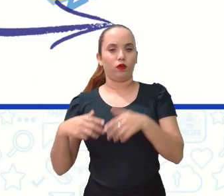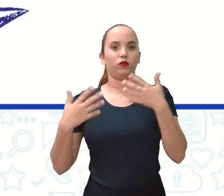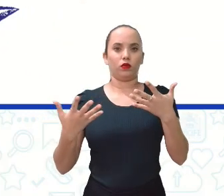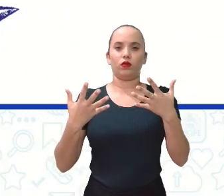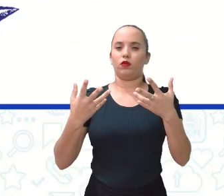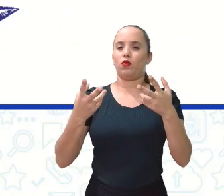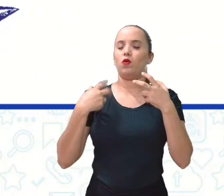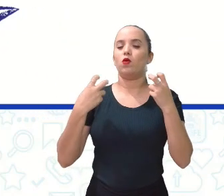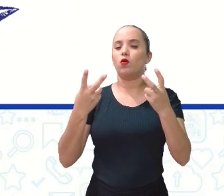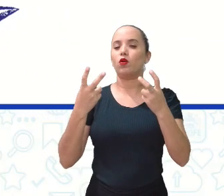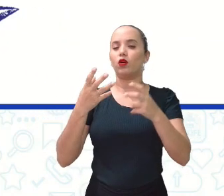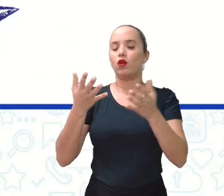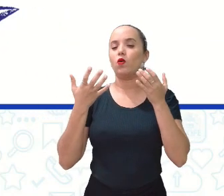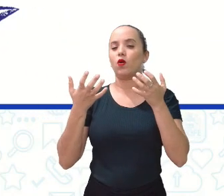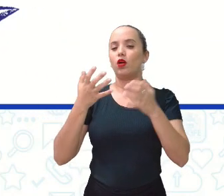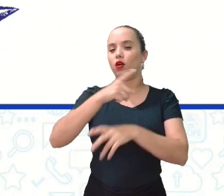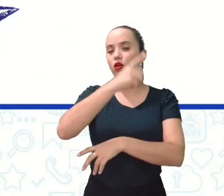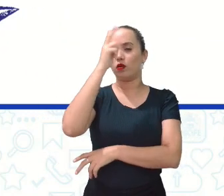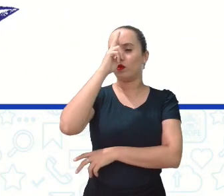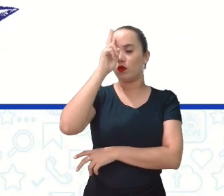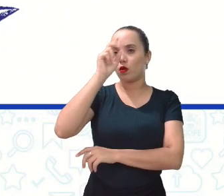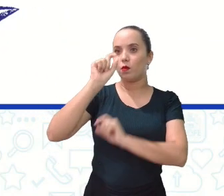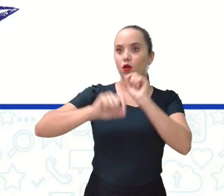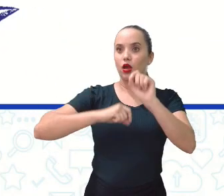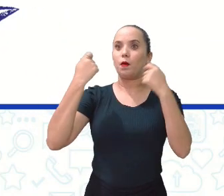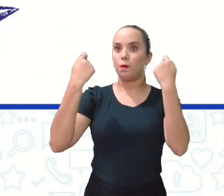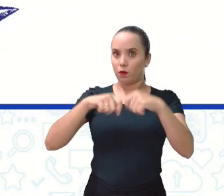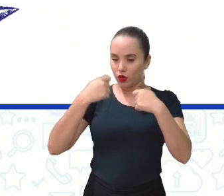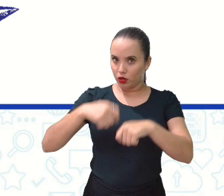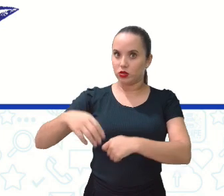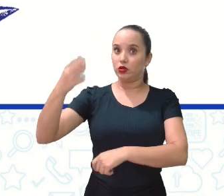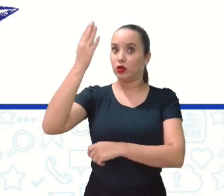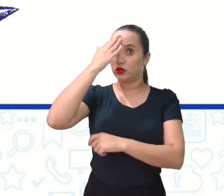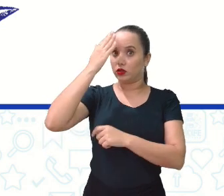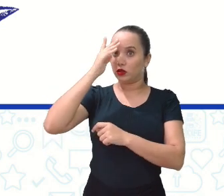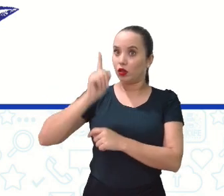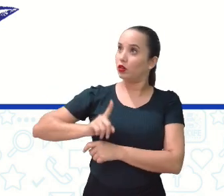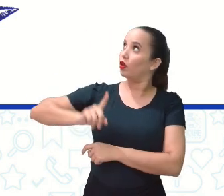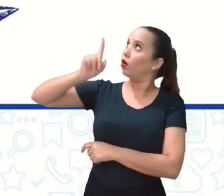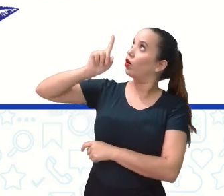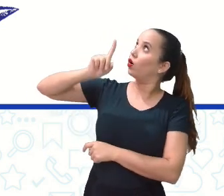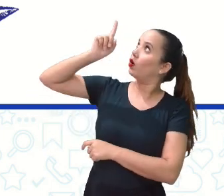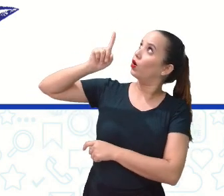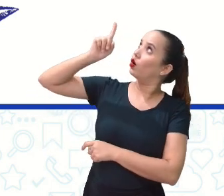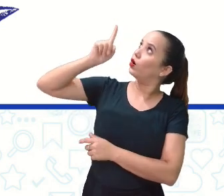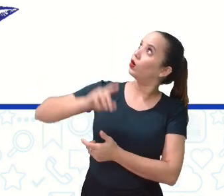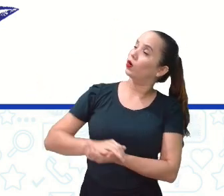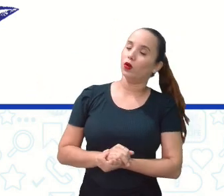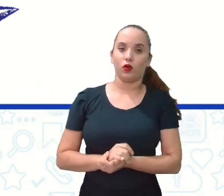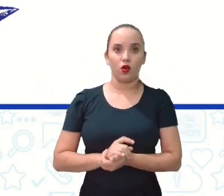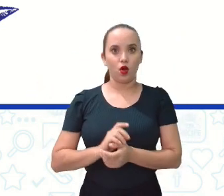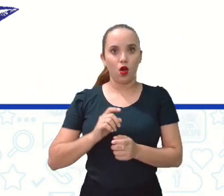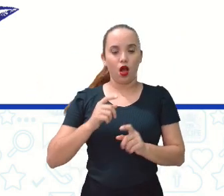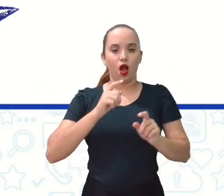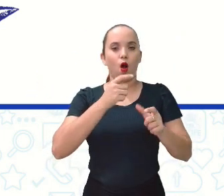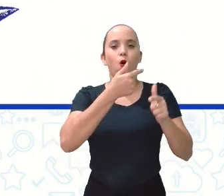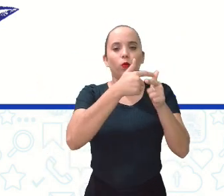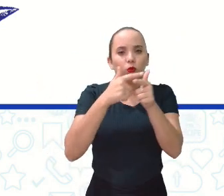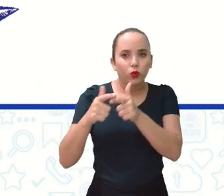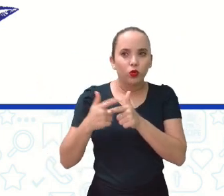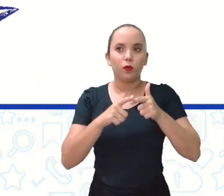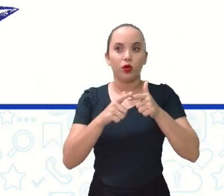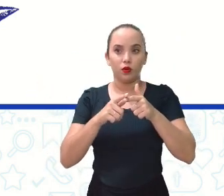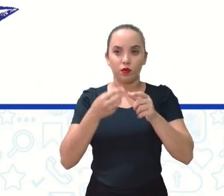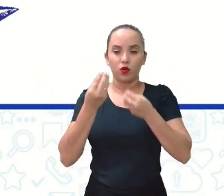essa passagem aí, ela tem que levar em consideração aquelas regras que estão ali em cima, né? Ou seja, a operação, como é que